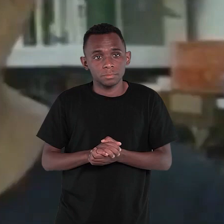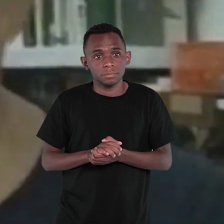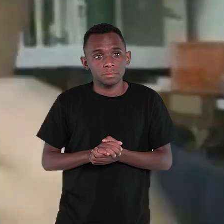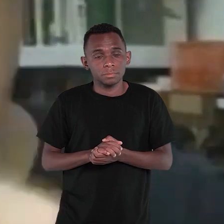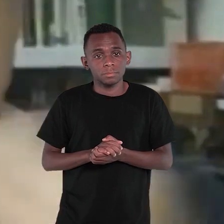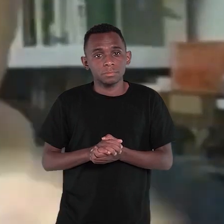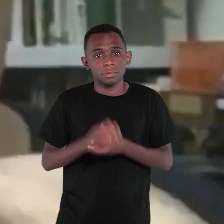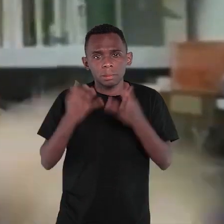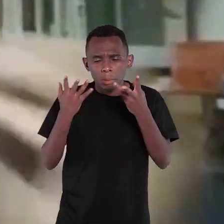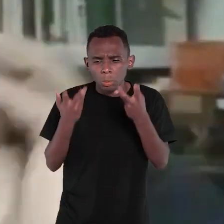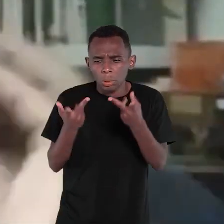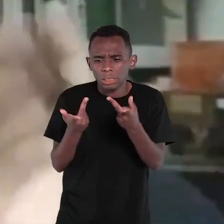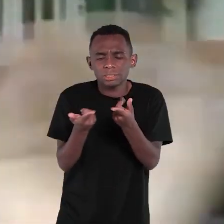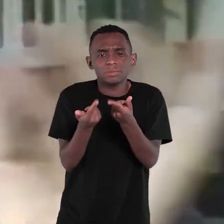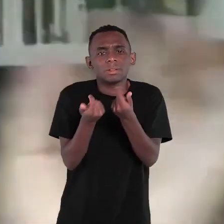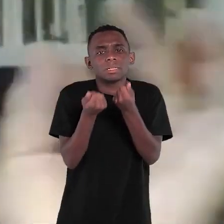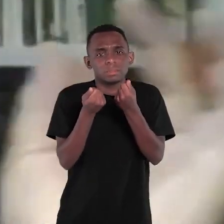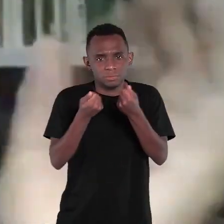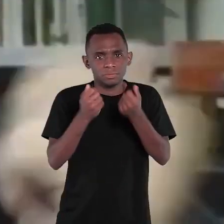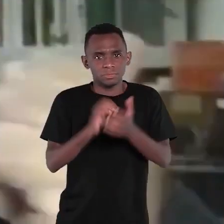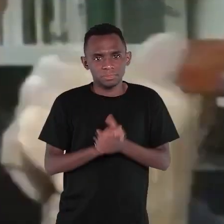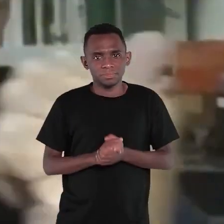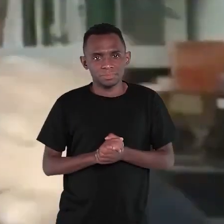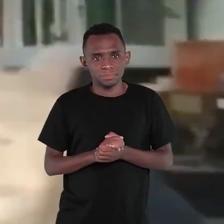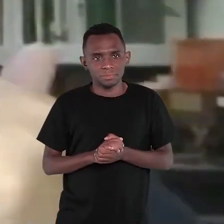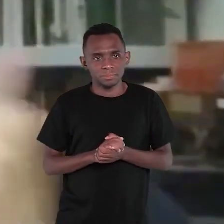Para não ter nenhum qualificativo,